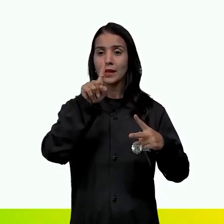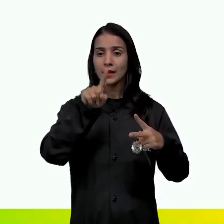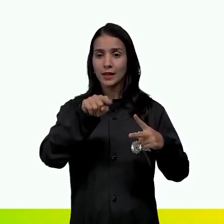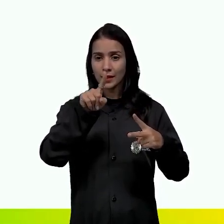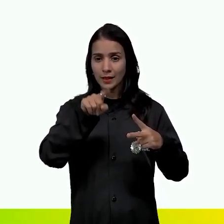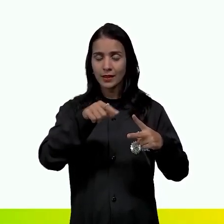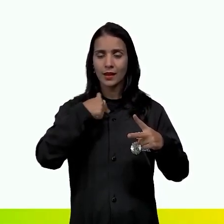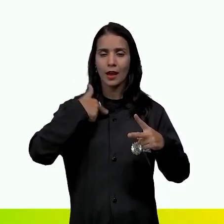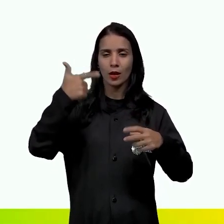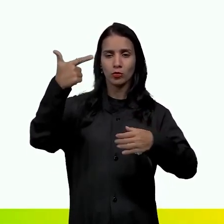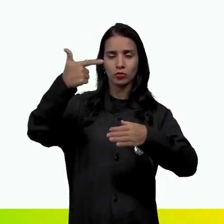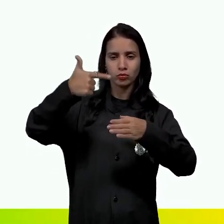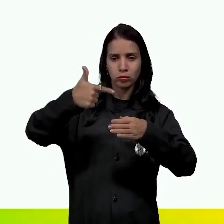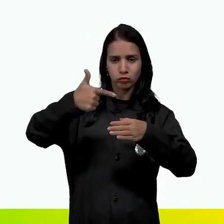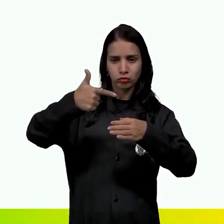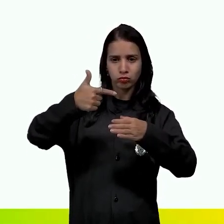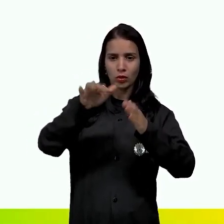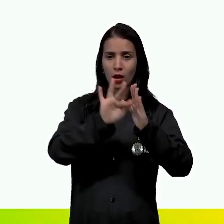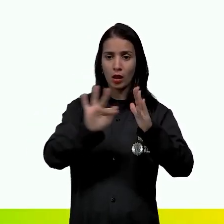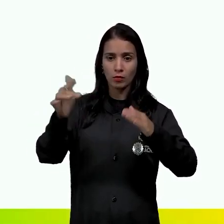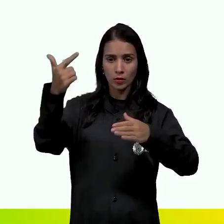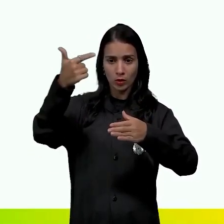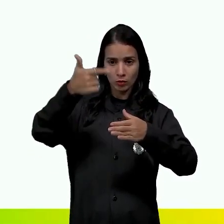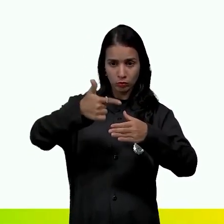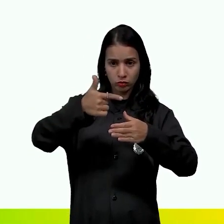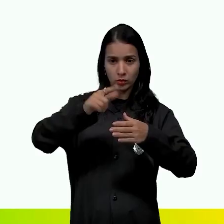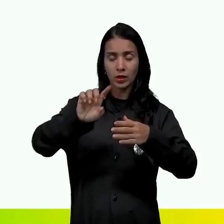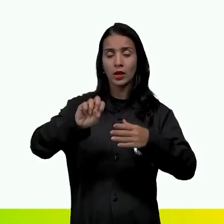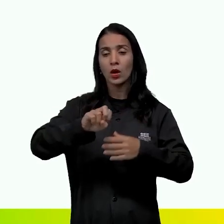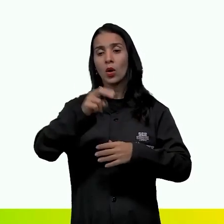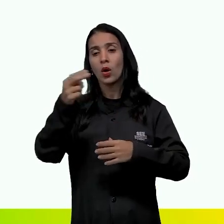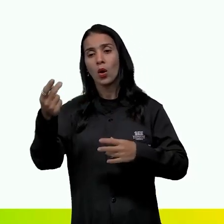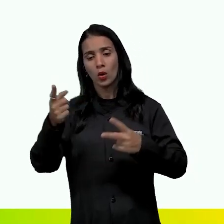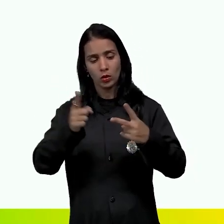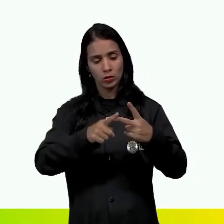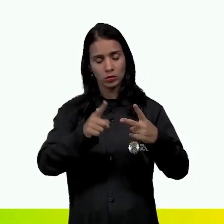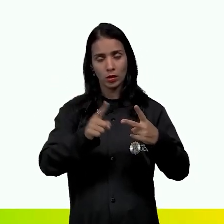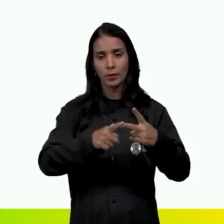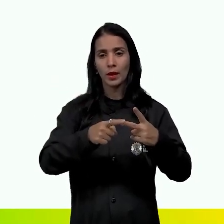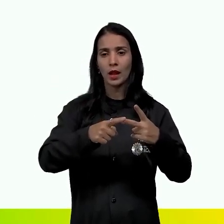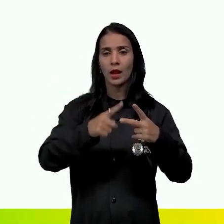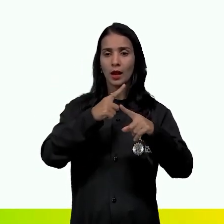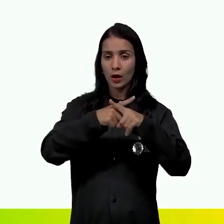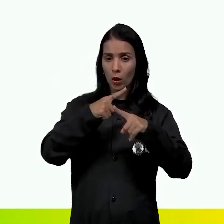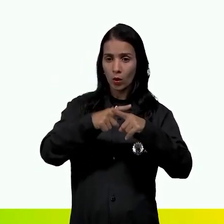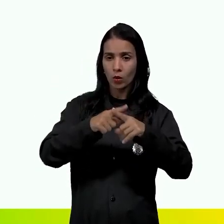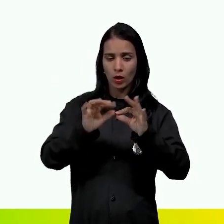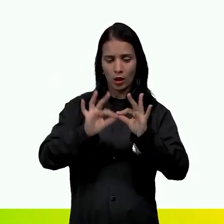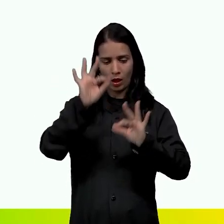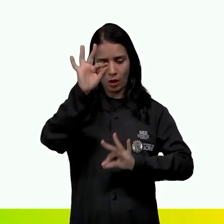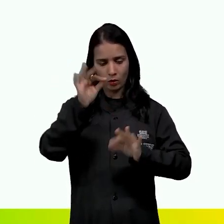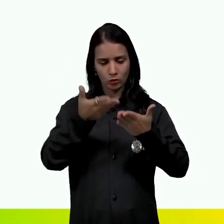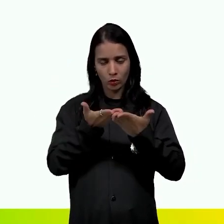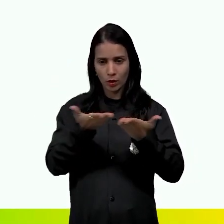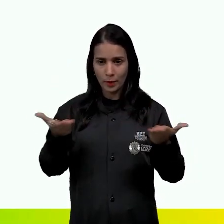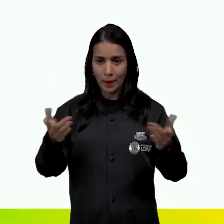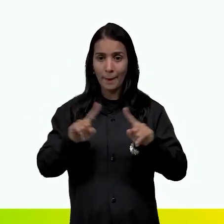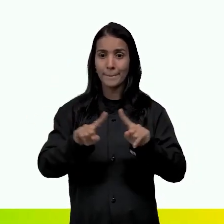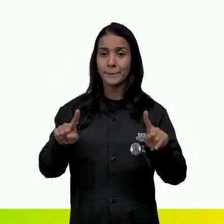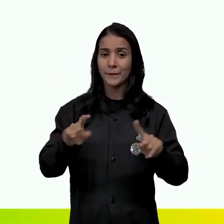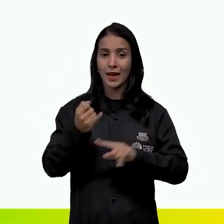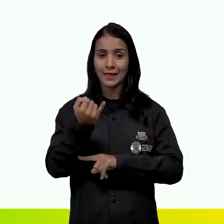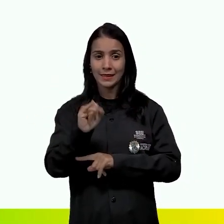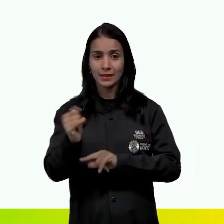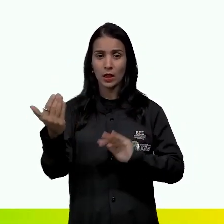na pirâmide, e a outra eu calculando da maneira convencional, usando a área da base vezes a altura. Quando eu igualar essas duas razões, essas